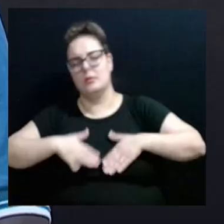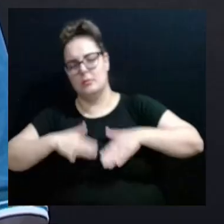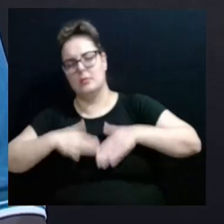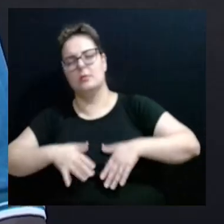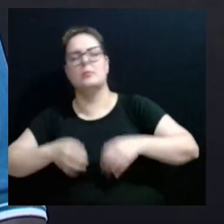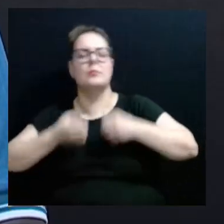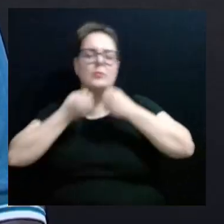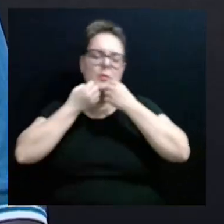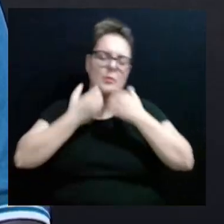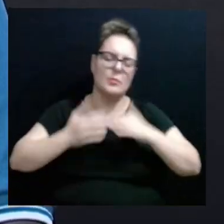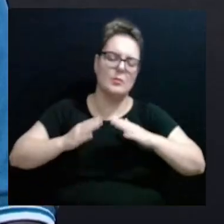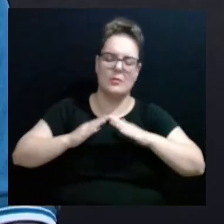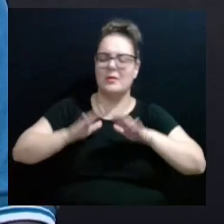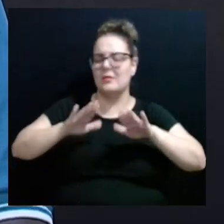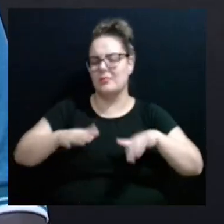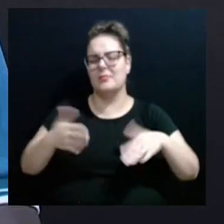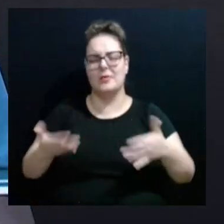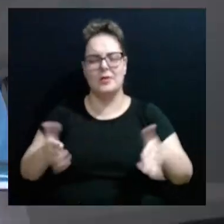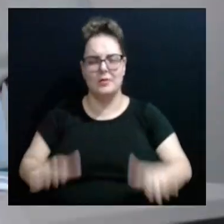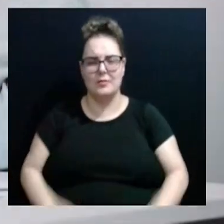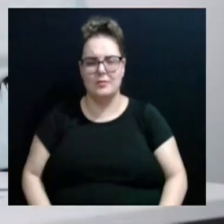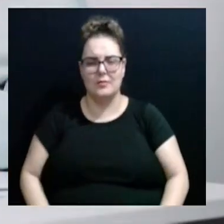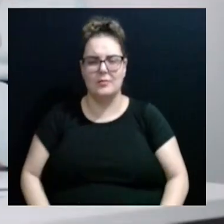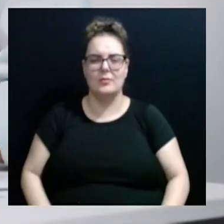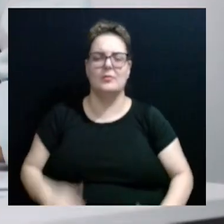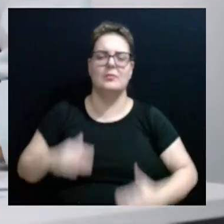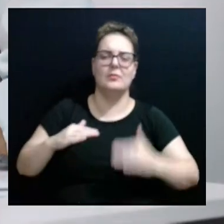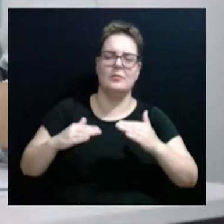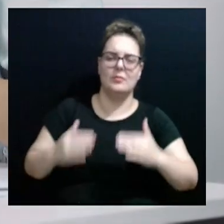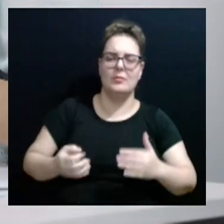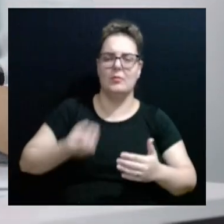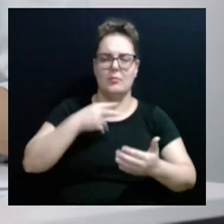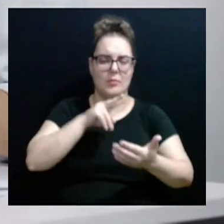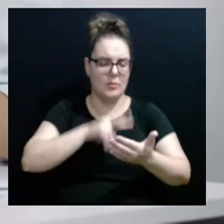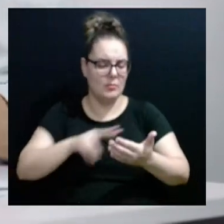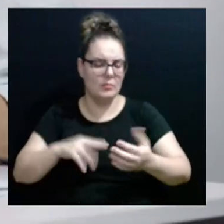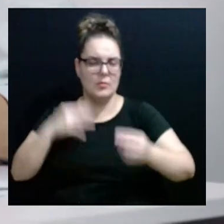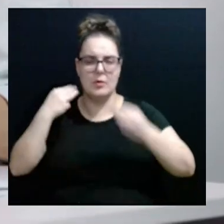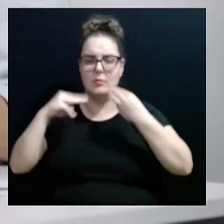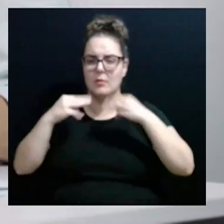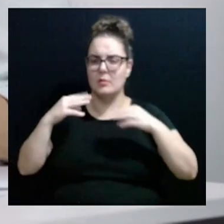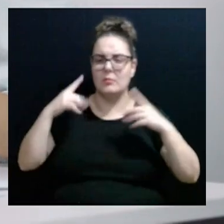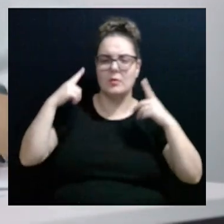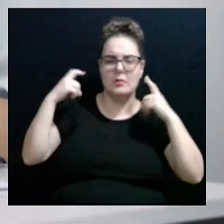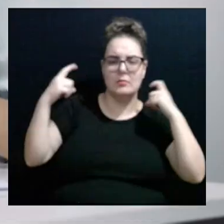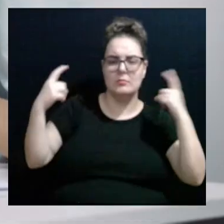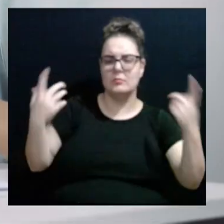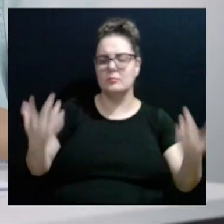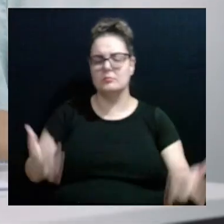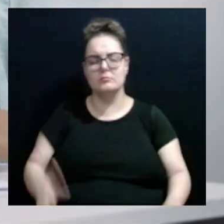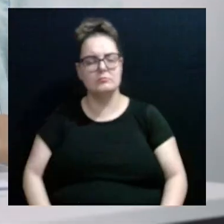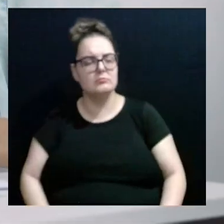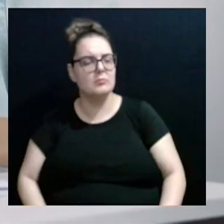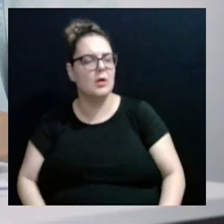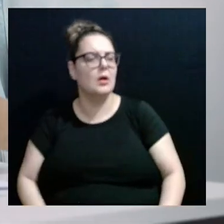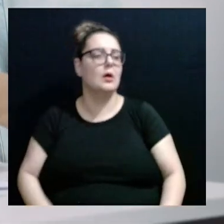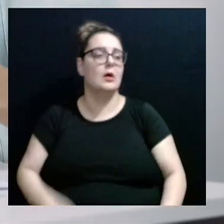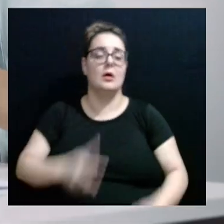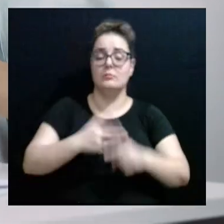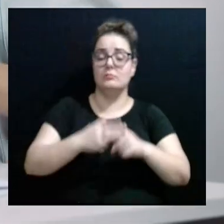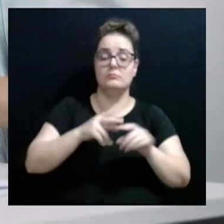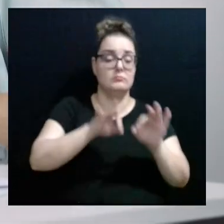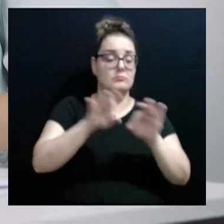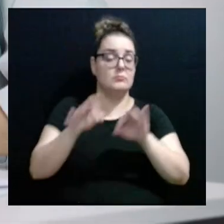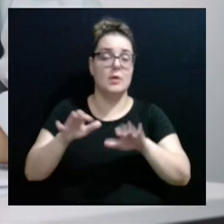casa, sabe? Aquele equilíbrio, ler um bom livro, uma música, ver, às vezes, assistir uma série. E, principalmente, de repente, pegar